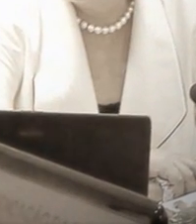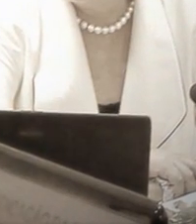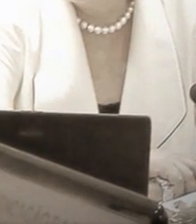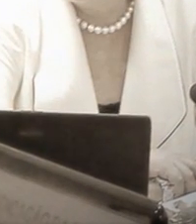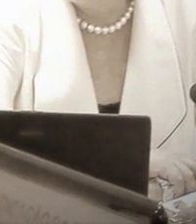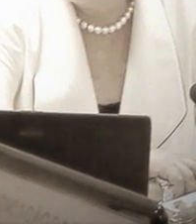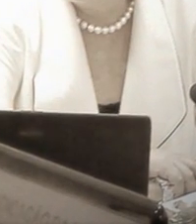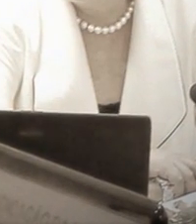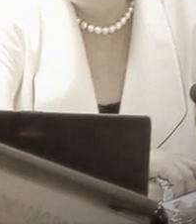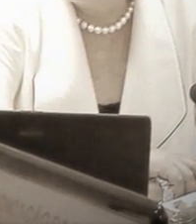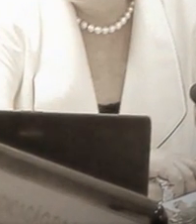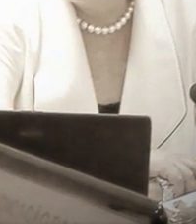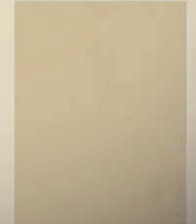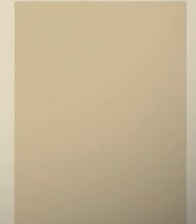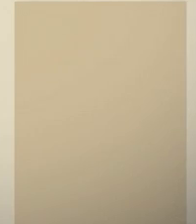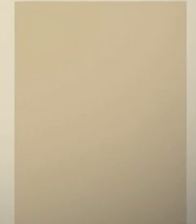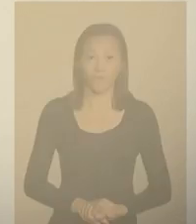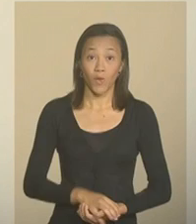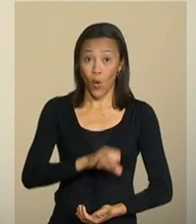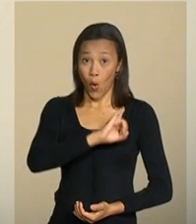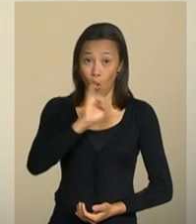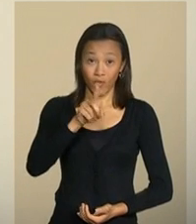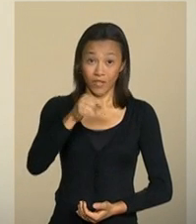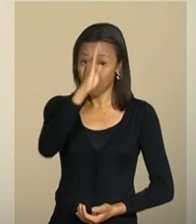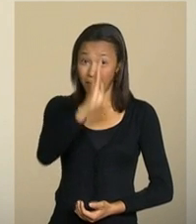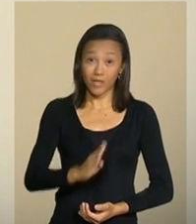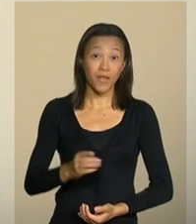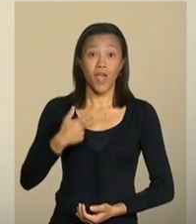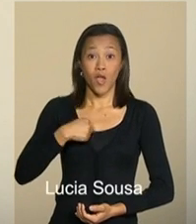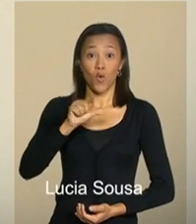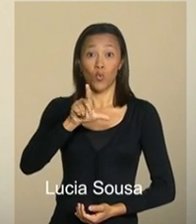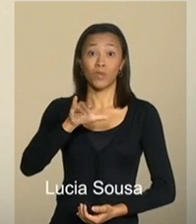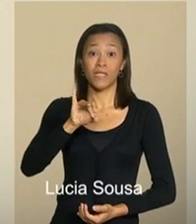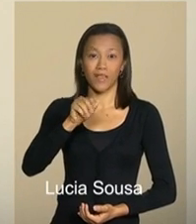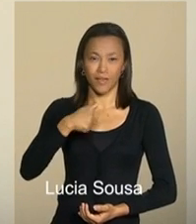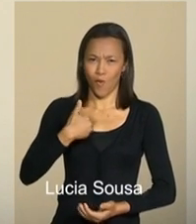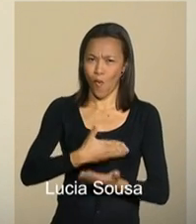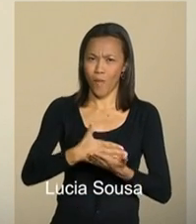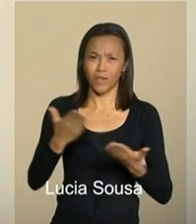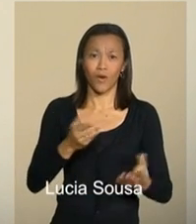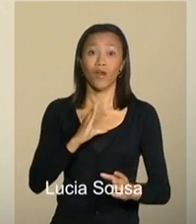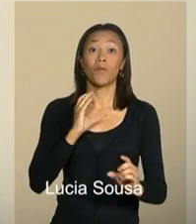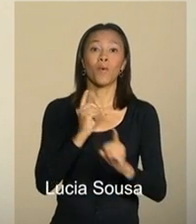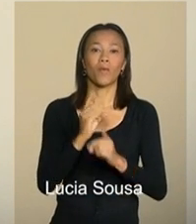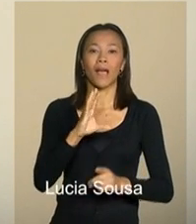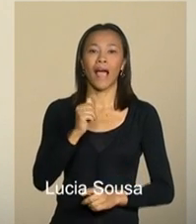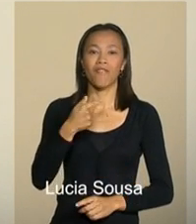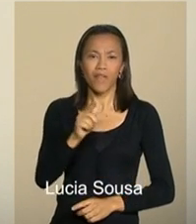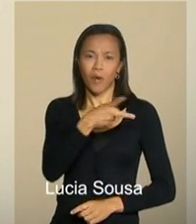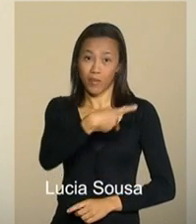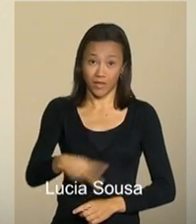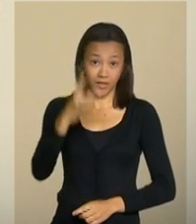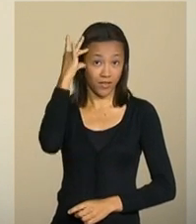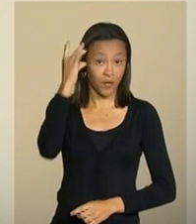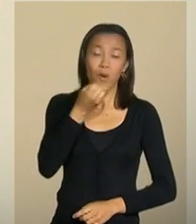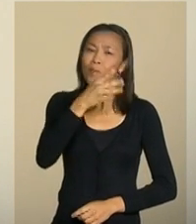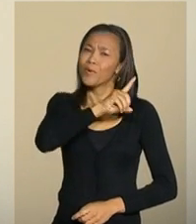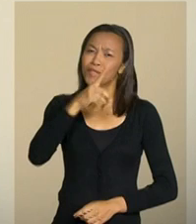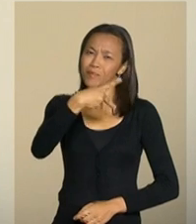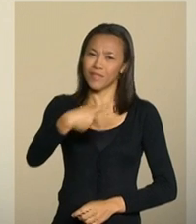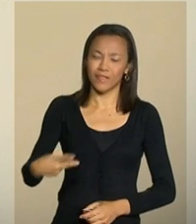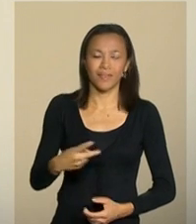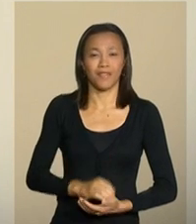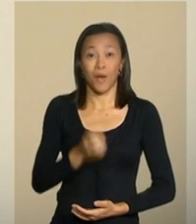café com a Presidenta Olá você em todo Brasil Eu sou Luciano sech e começa agora mais um café com a presidenta Dilma Bom dia